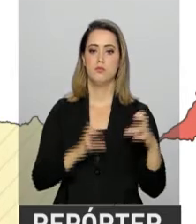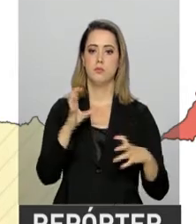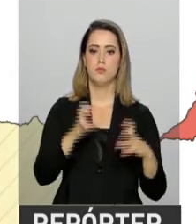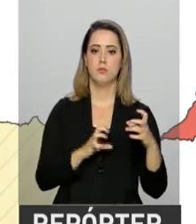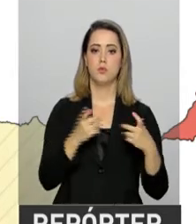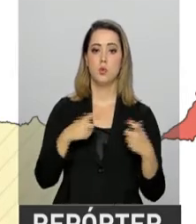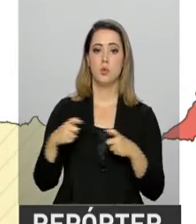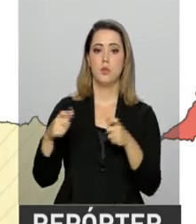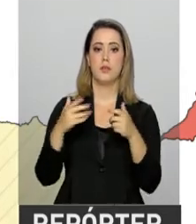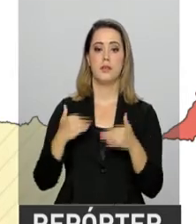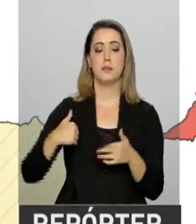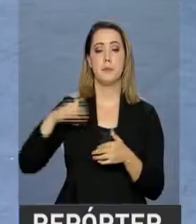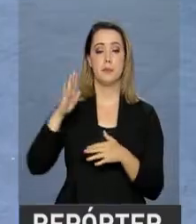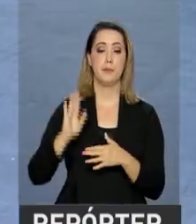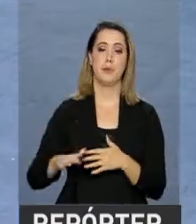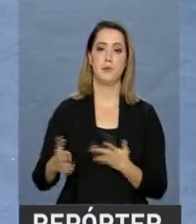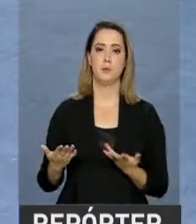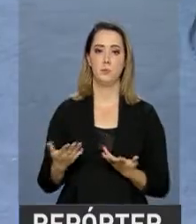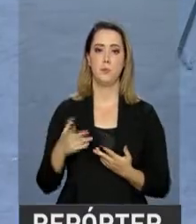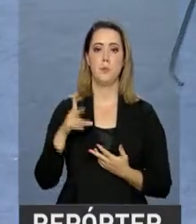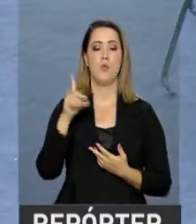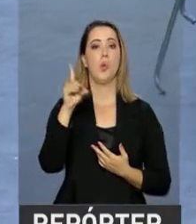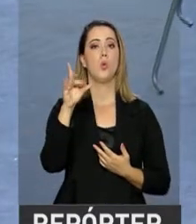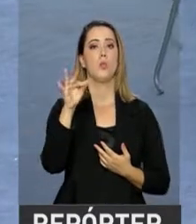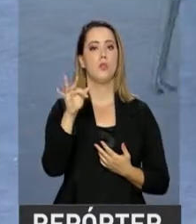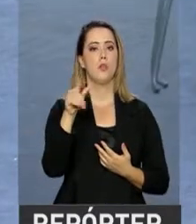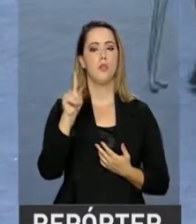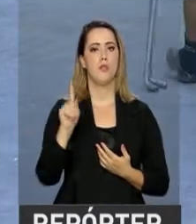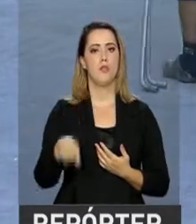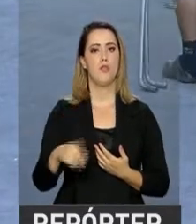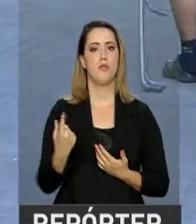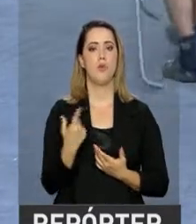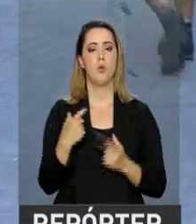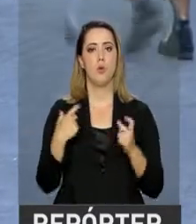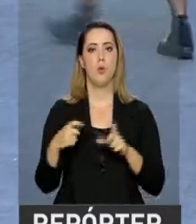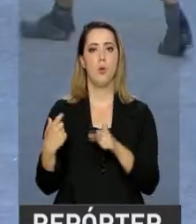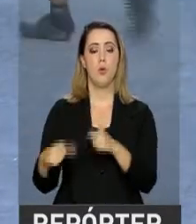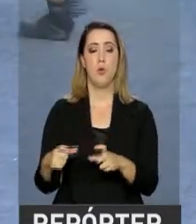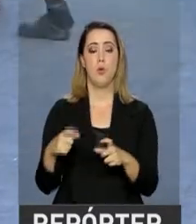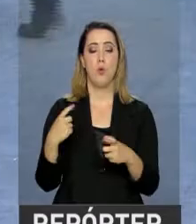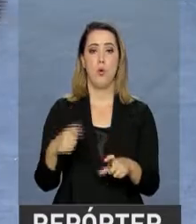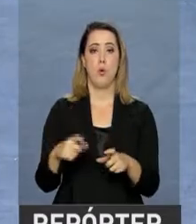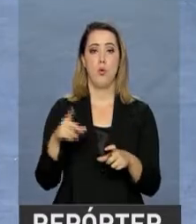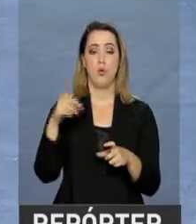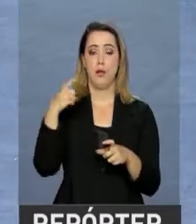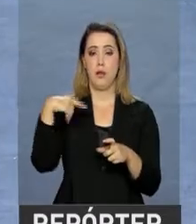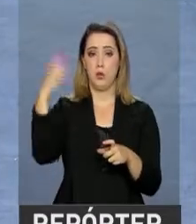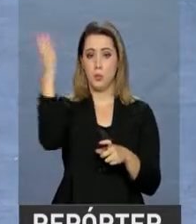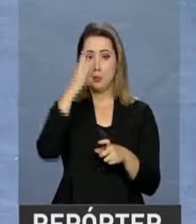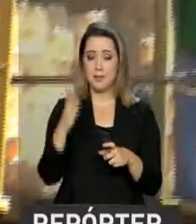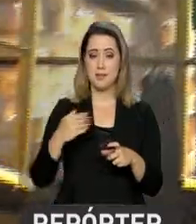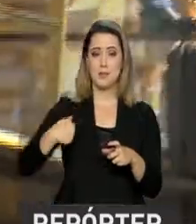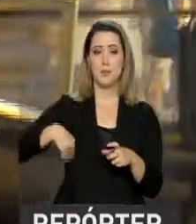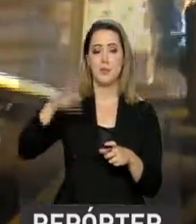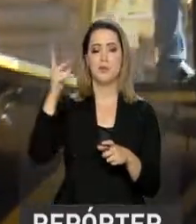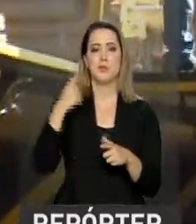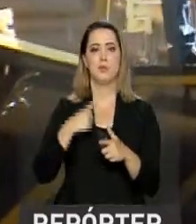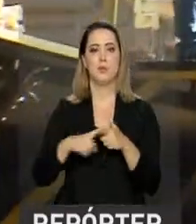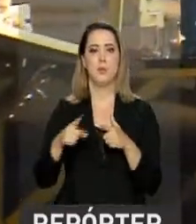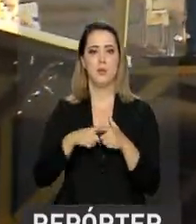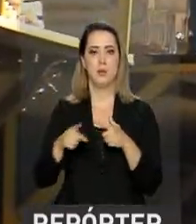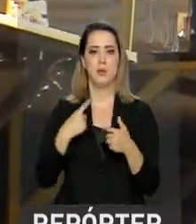entre as unidades da federação o distrito federal é a unidade da federação mais prejudicada com a guerra fiscal porque a